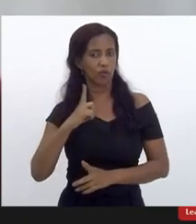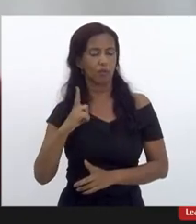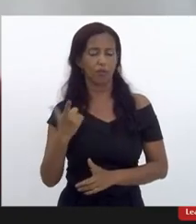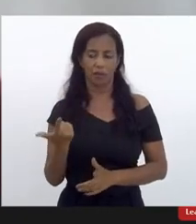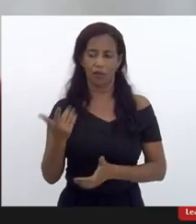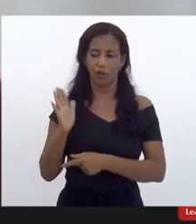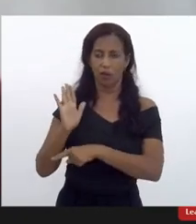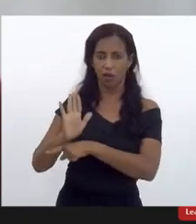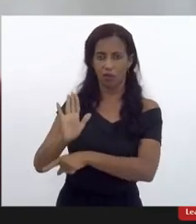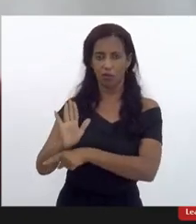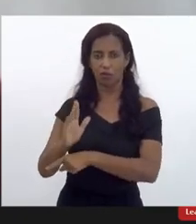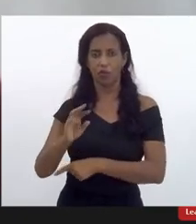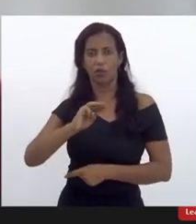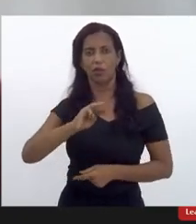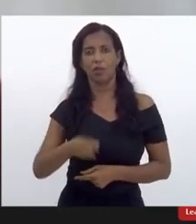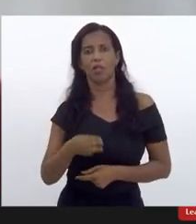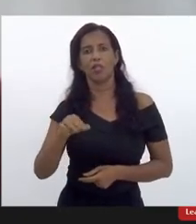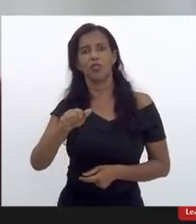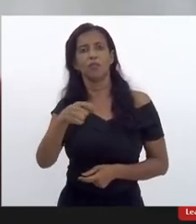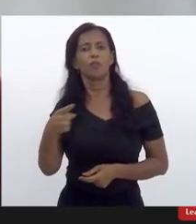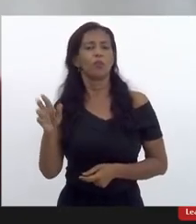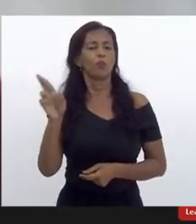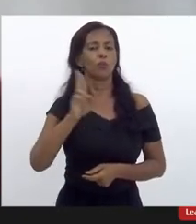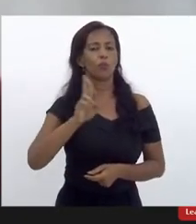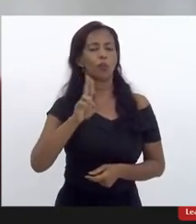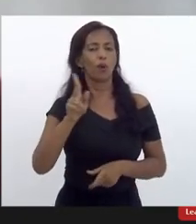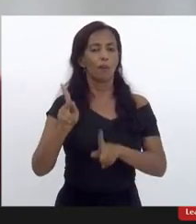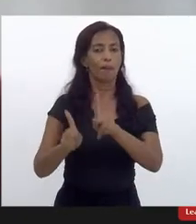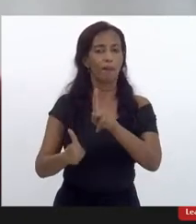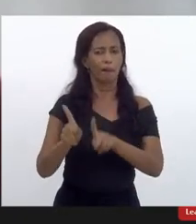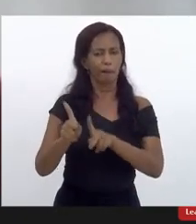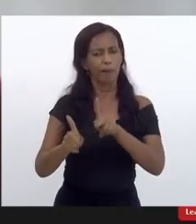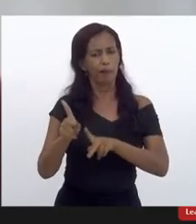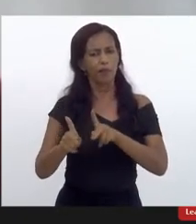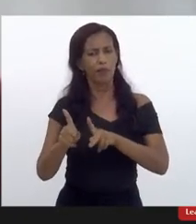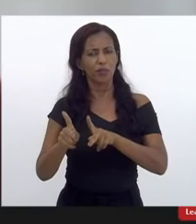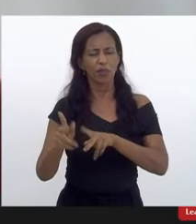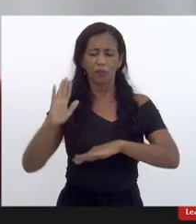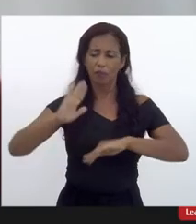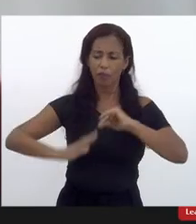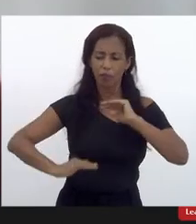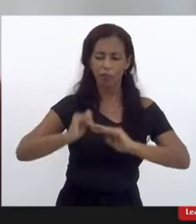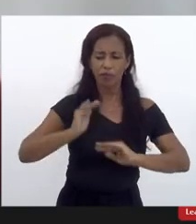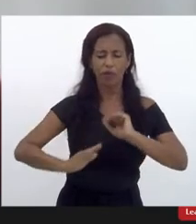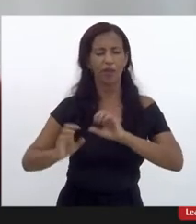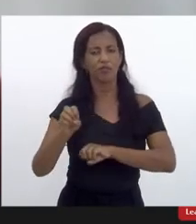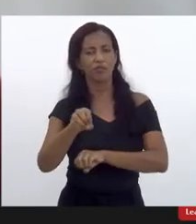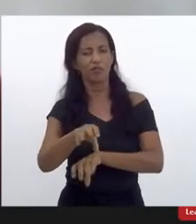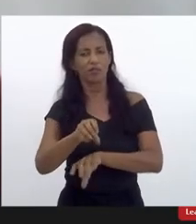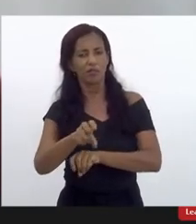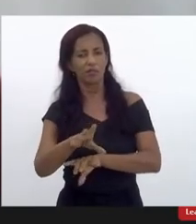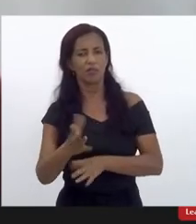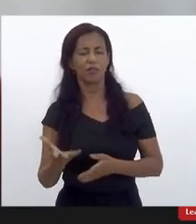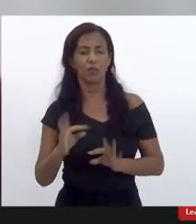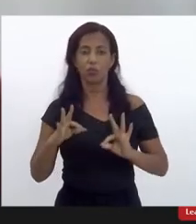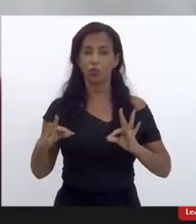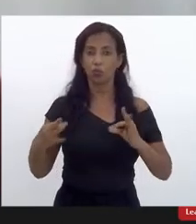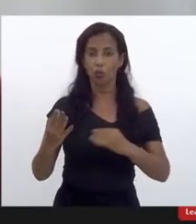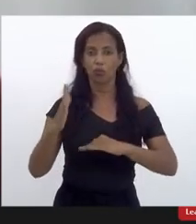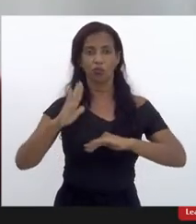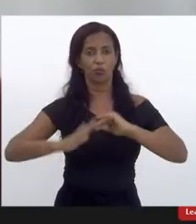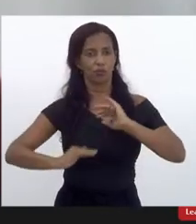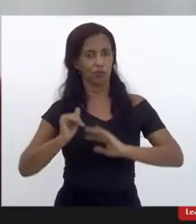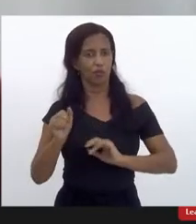auxílio tecnológico de R$3.000 para os professores, para os docentes, para os profissionais de educação, né, englobam todos os profissionais